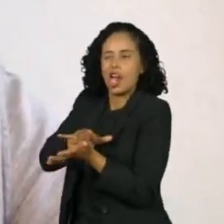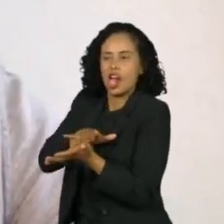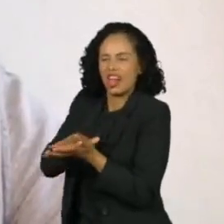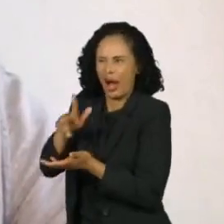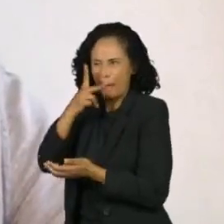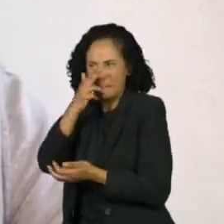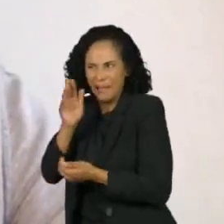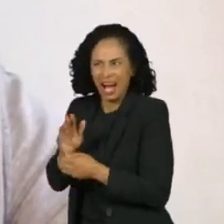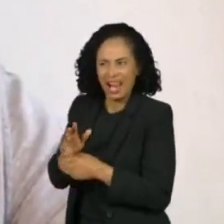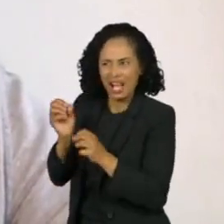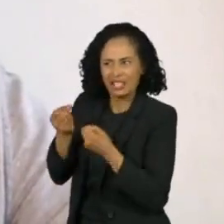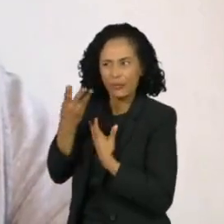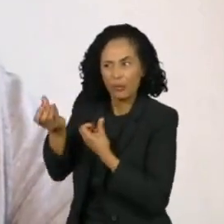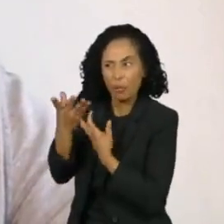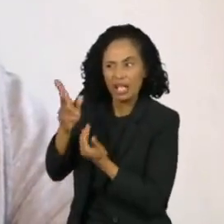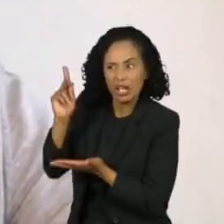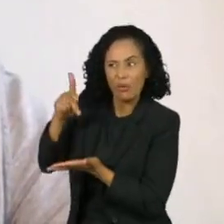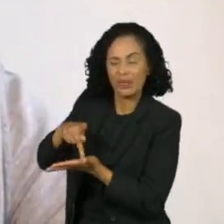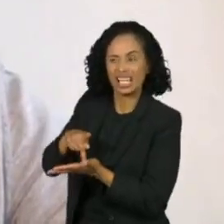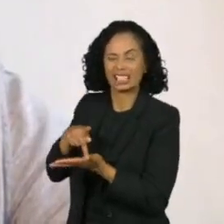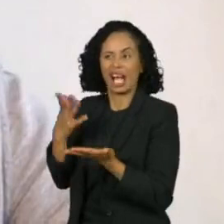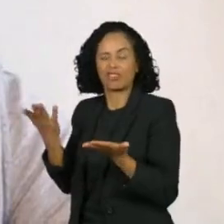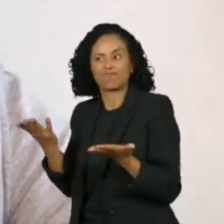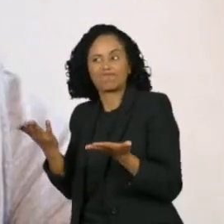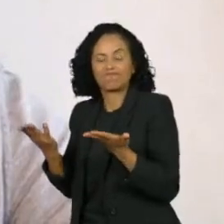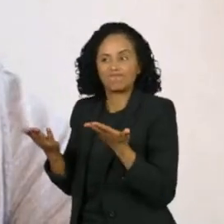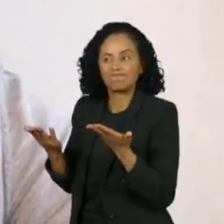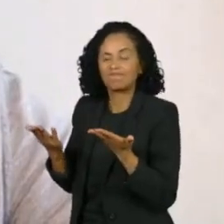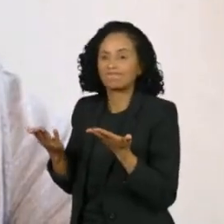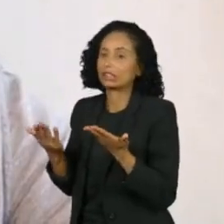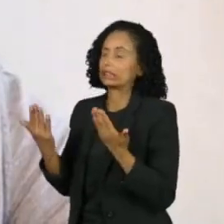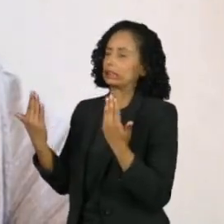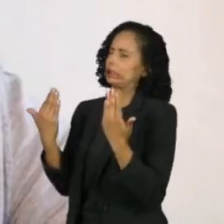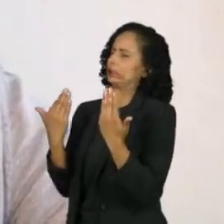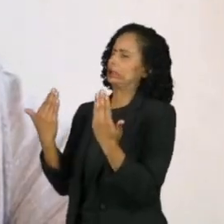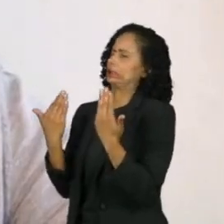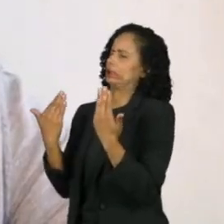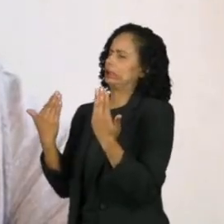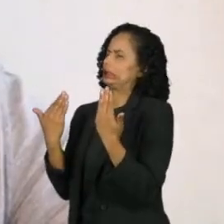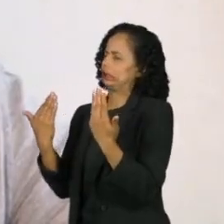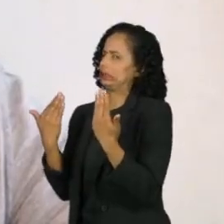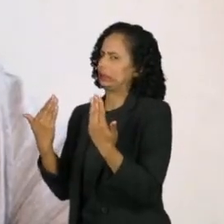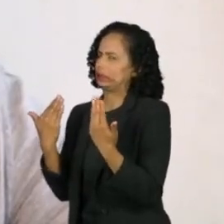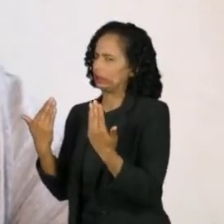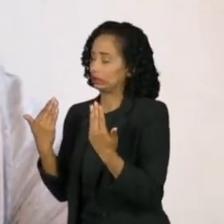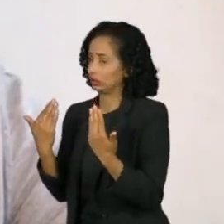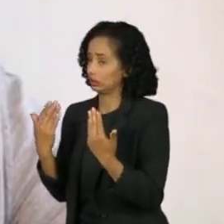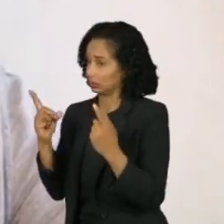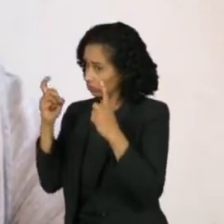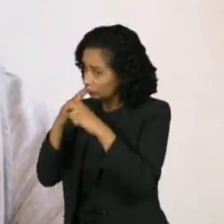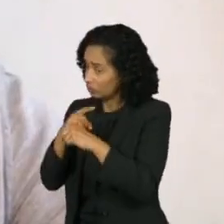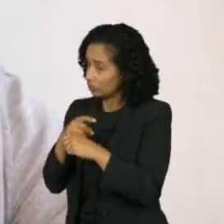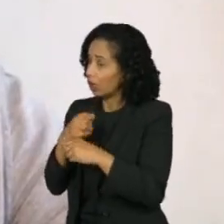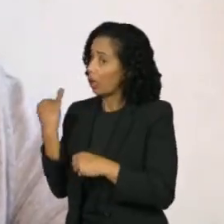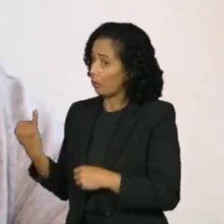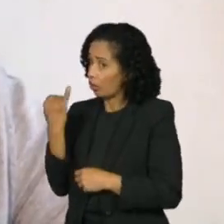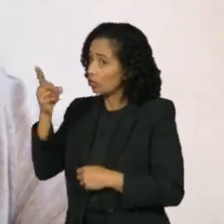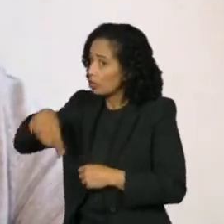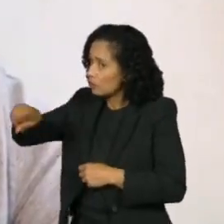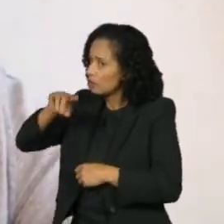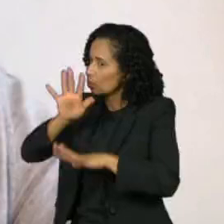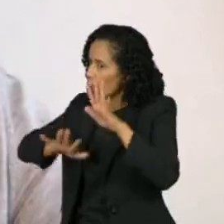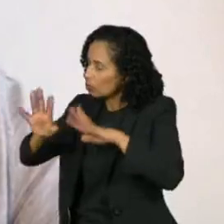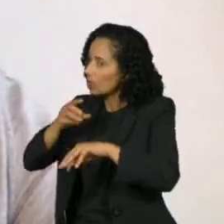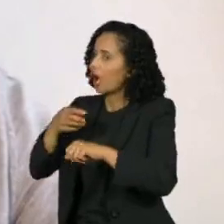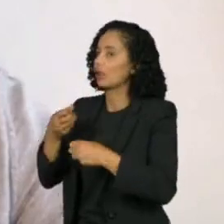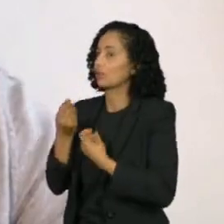que sejam essas informações que o criminoso venha te contatar, desconfie. Então, isso vale para WhatsApp, isso vale para e-mail, isso vale